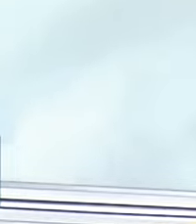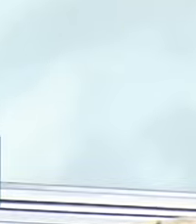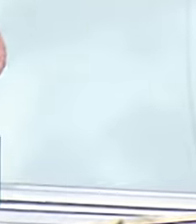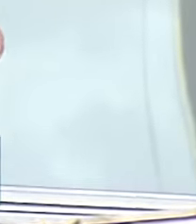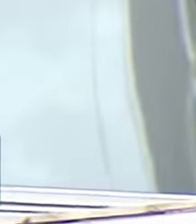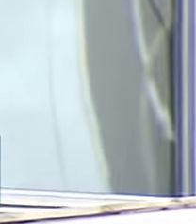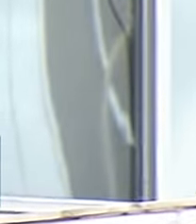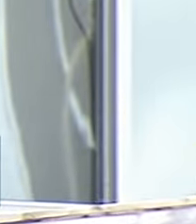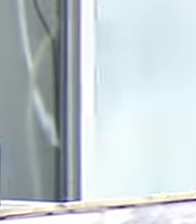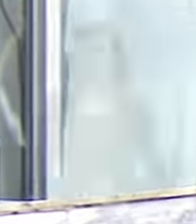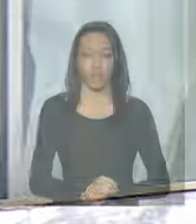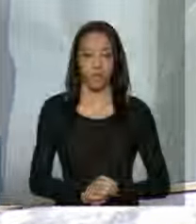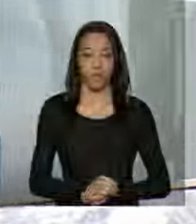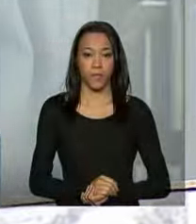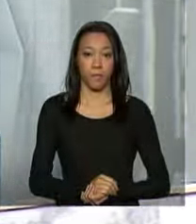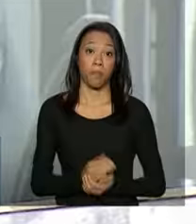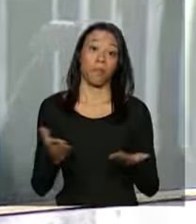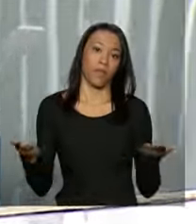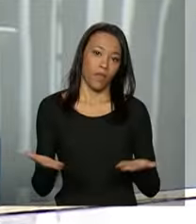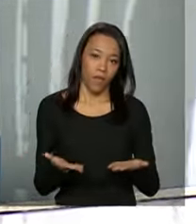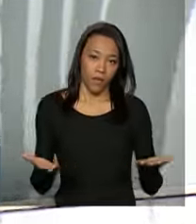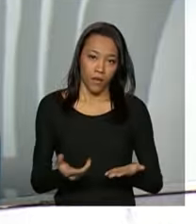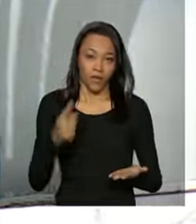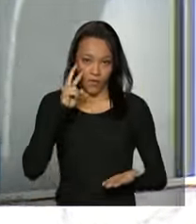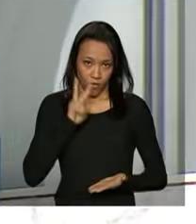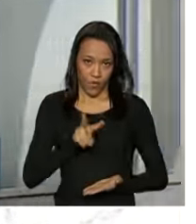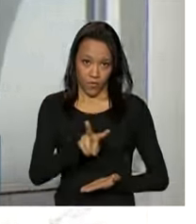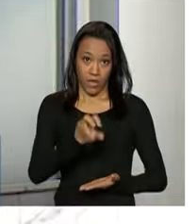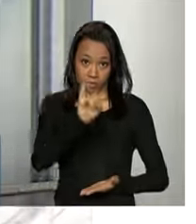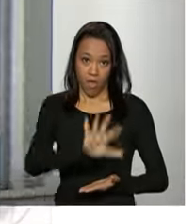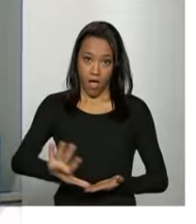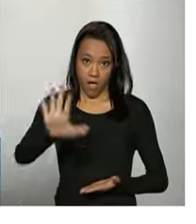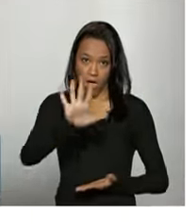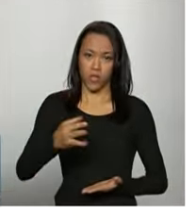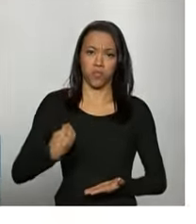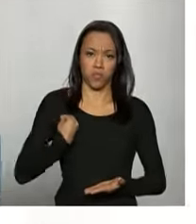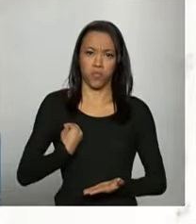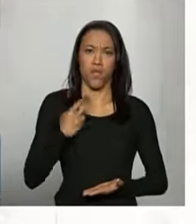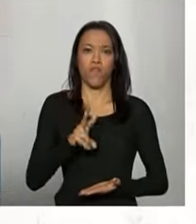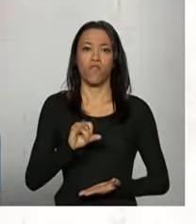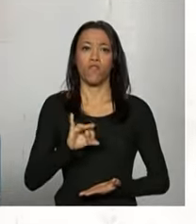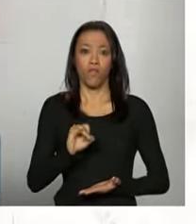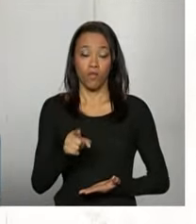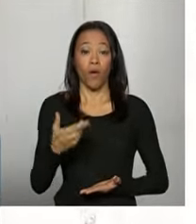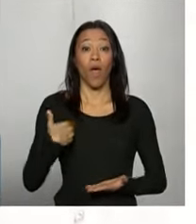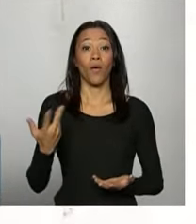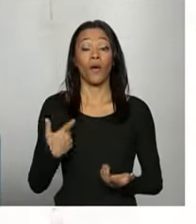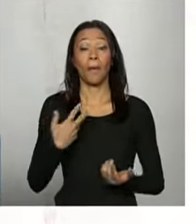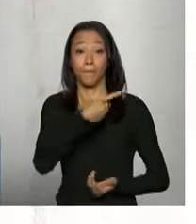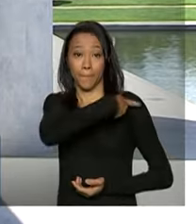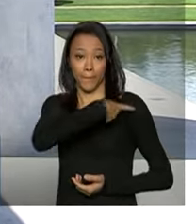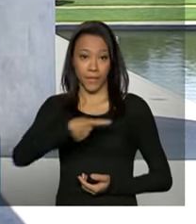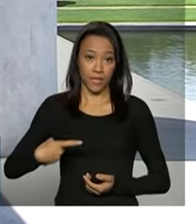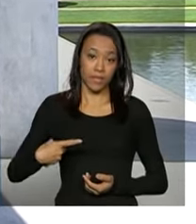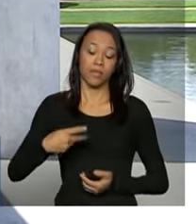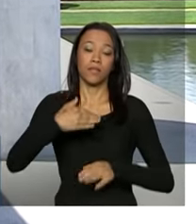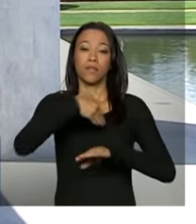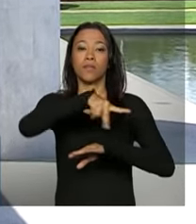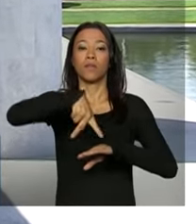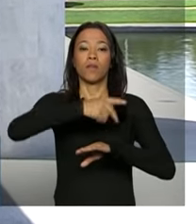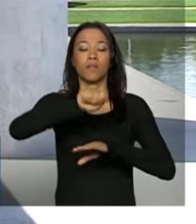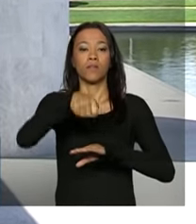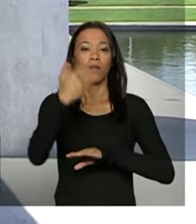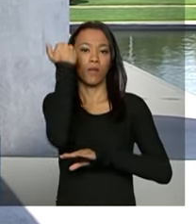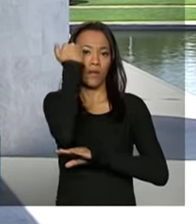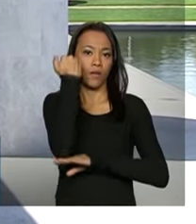Estamos ao vivo com imagens do Palácio do Planalto. Você acompanha a visita da presidenta da República da